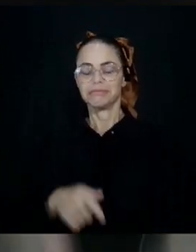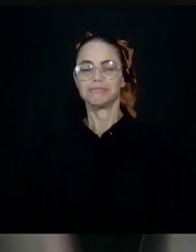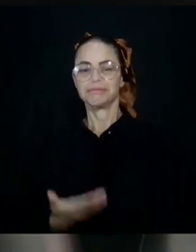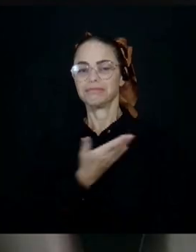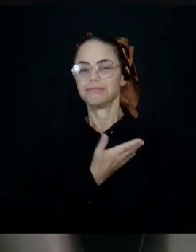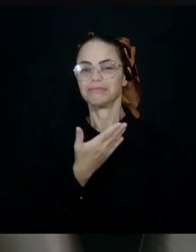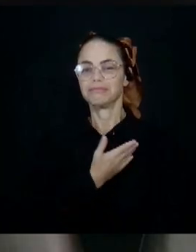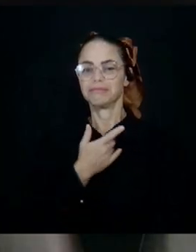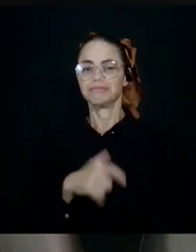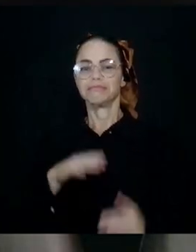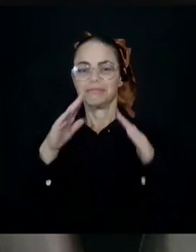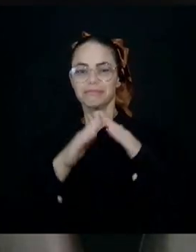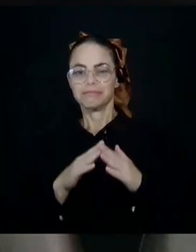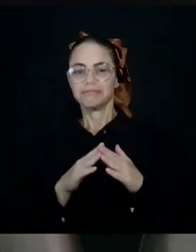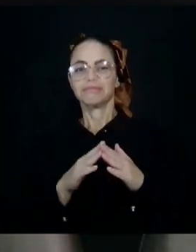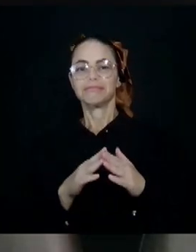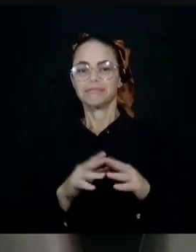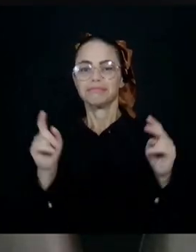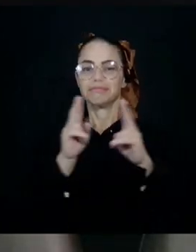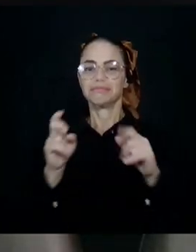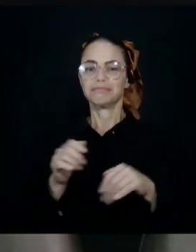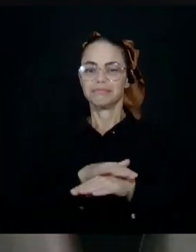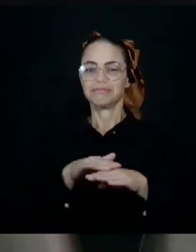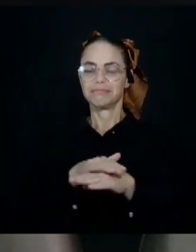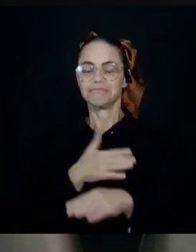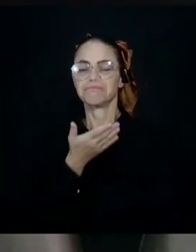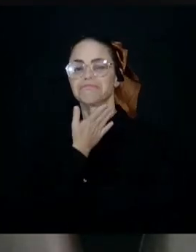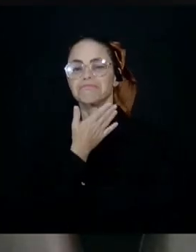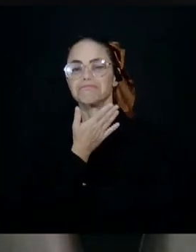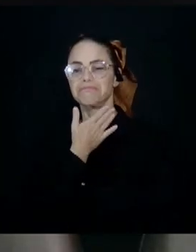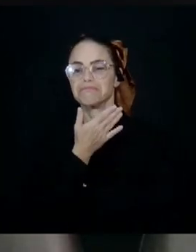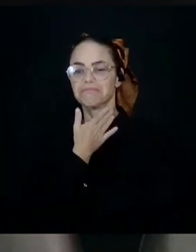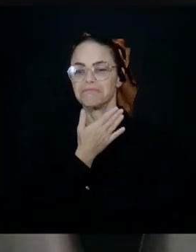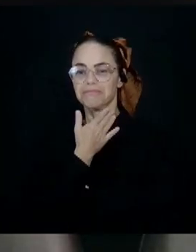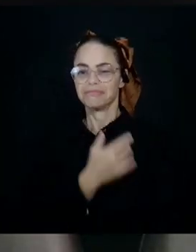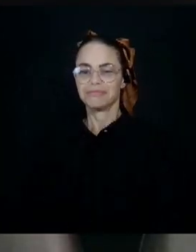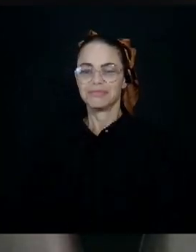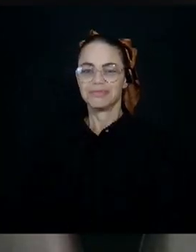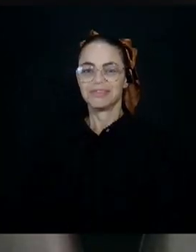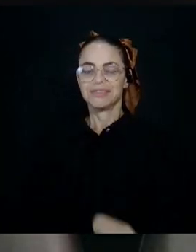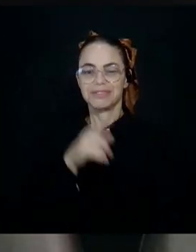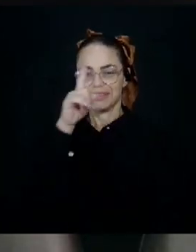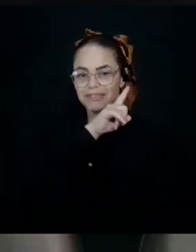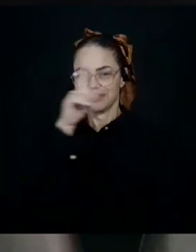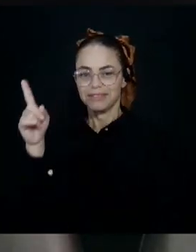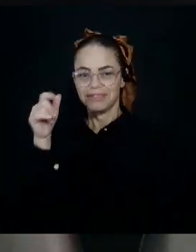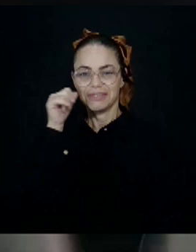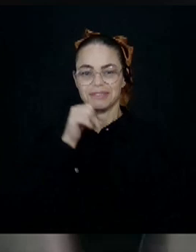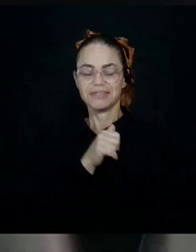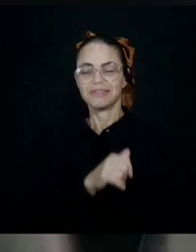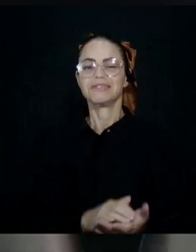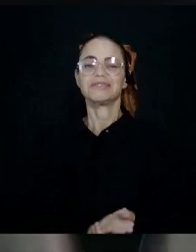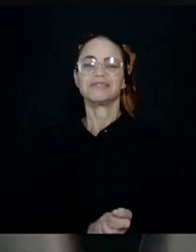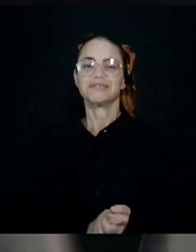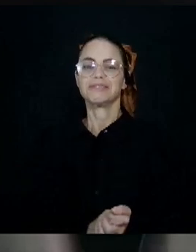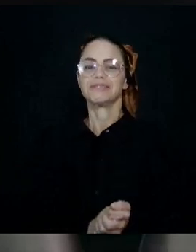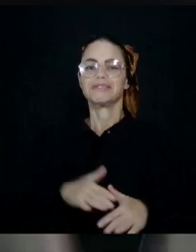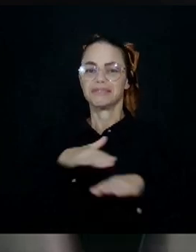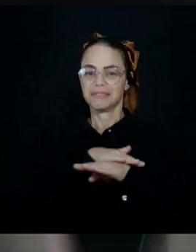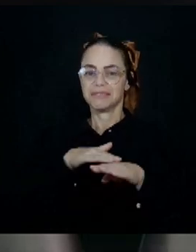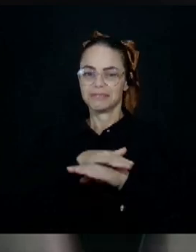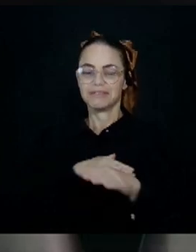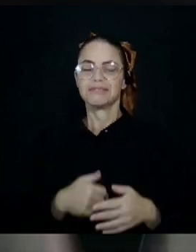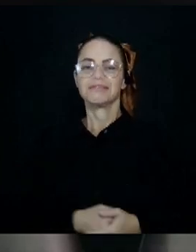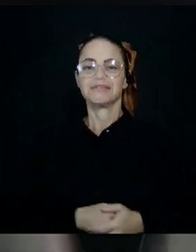Baita tema para conversar hoje, Uau! né? Vindo do Dia das Mulheres. E vamos falar sobre isso, sobre esses rótulos